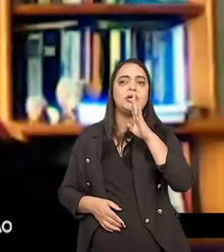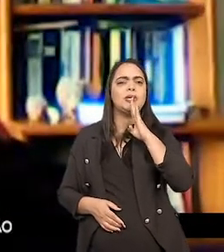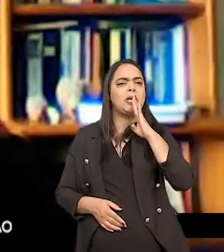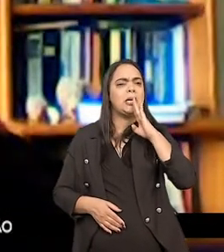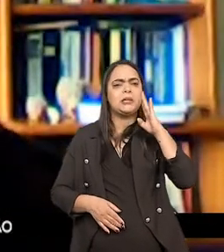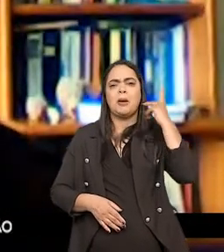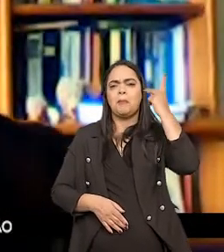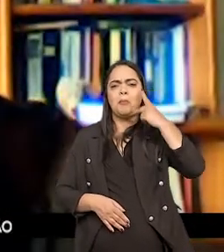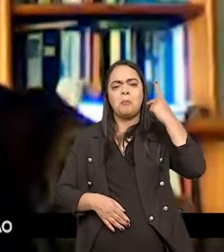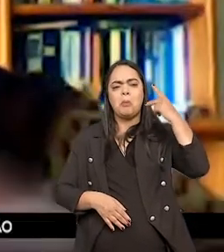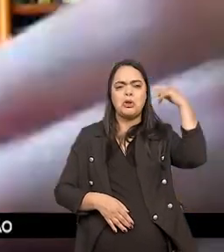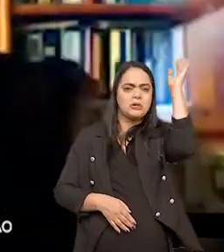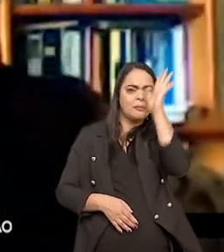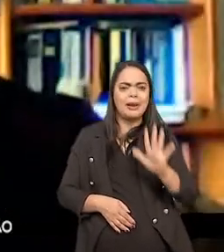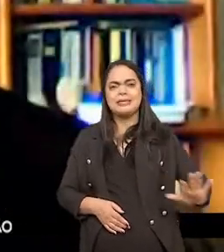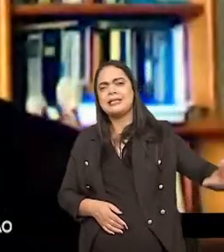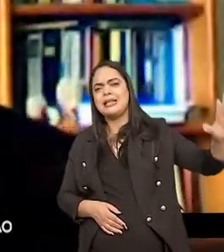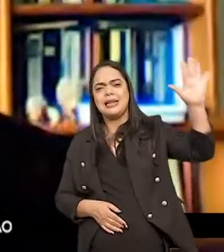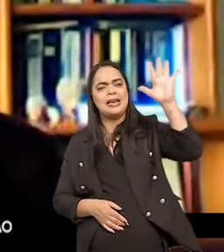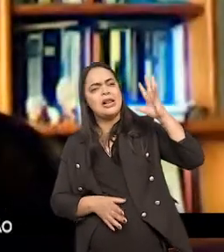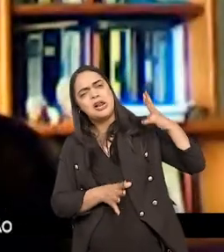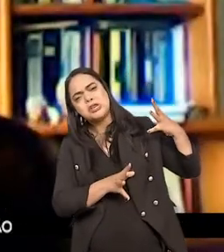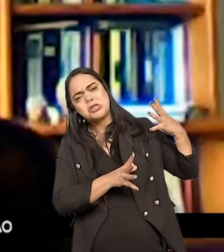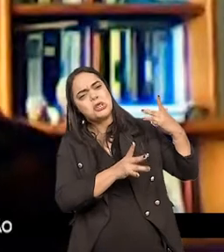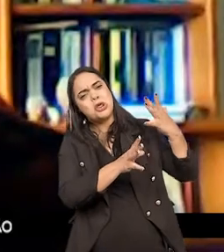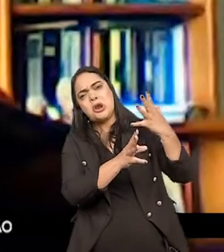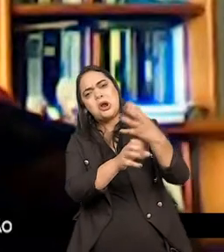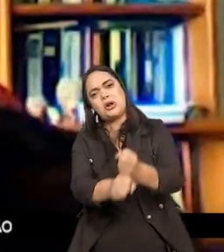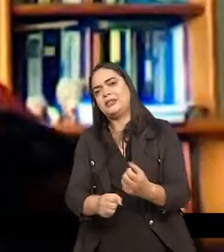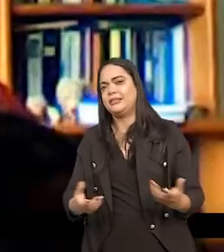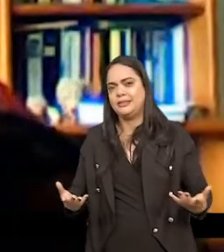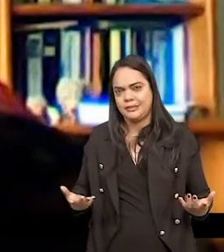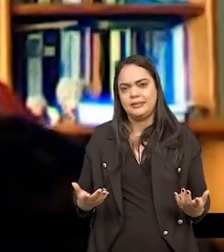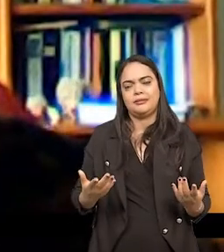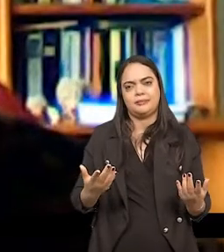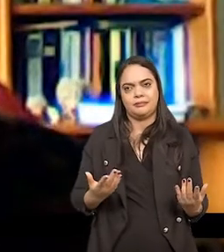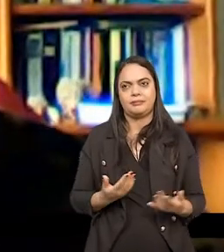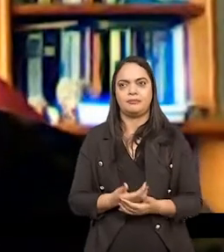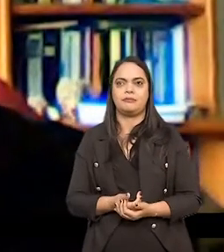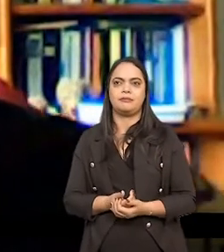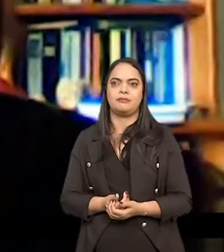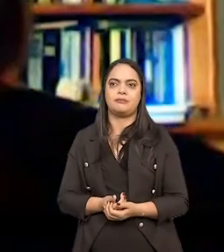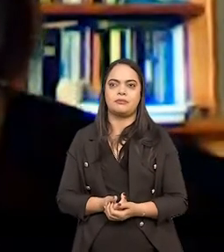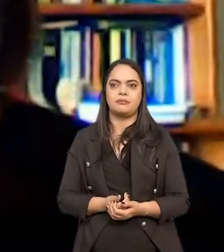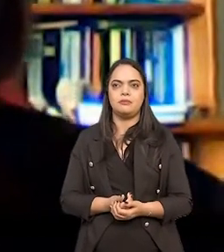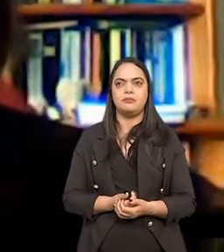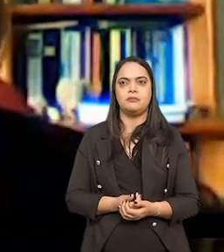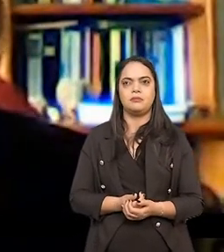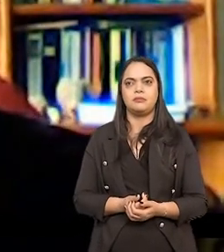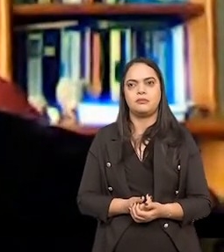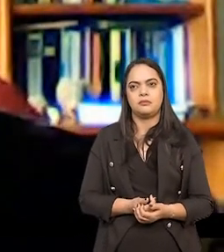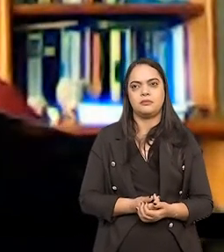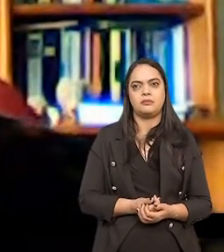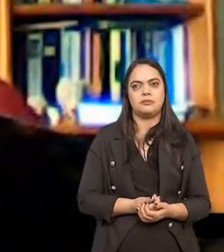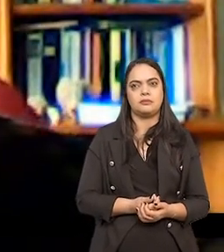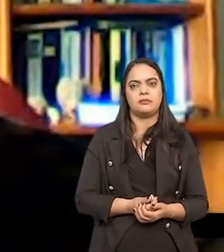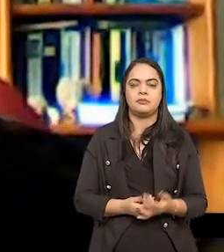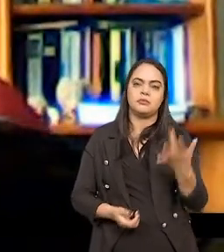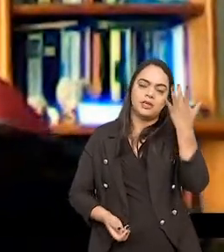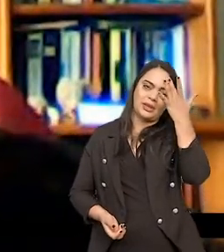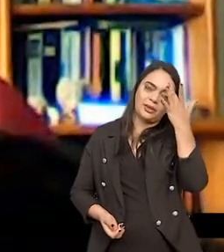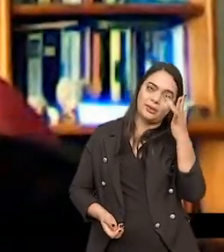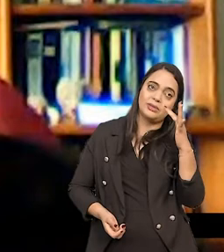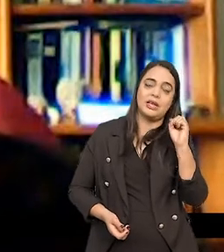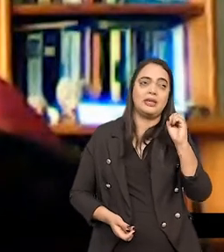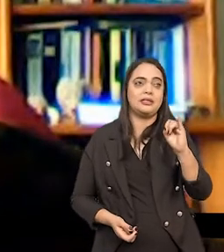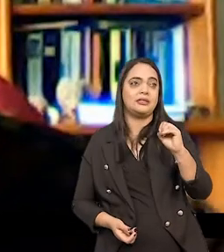assim agradável, com que tu faça esse... Eu não sei se é transformar em heroínas.